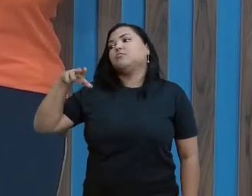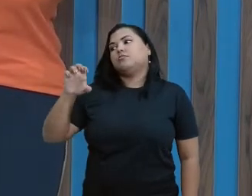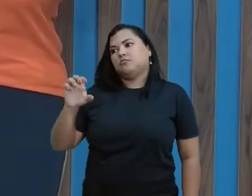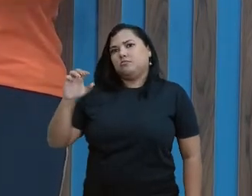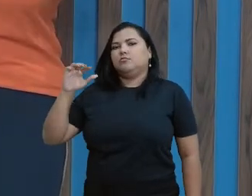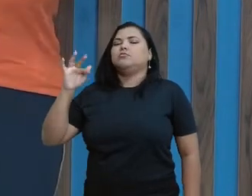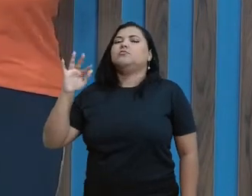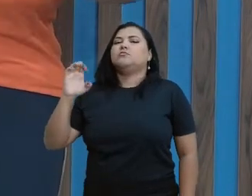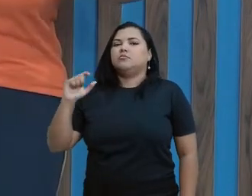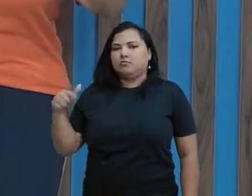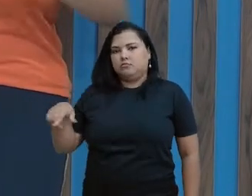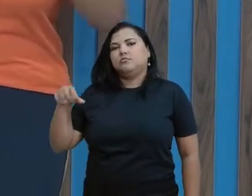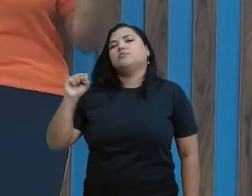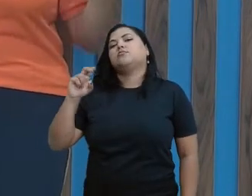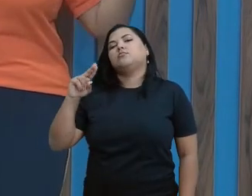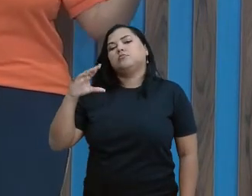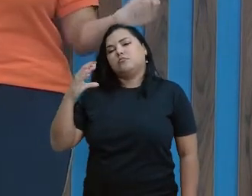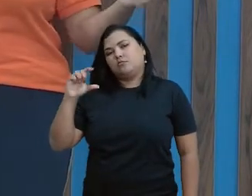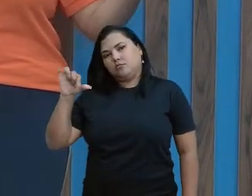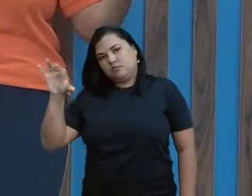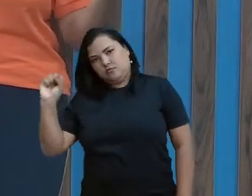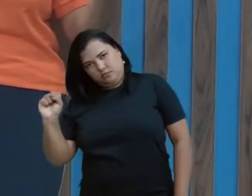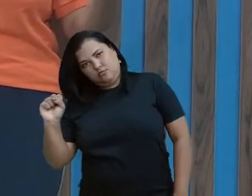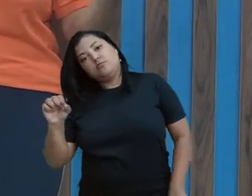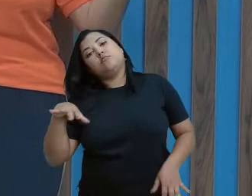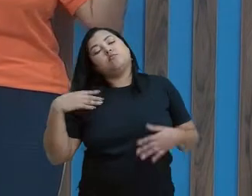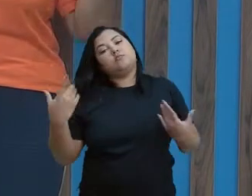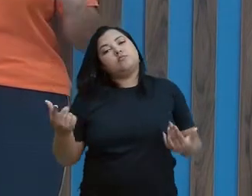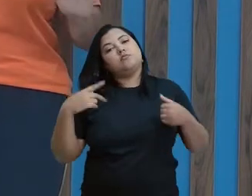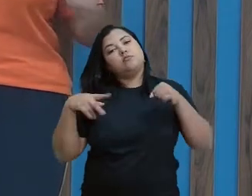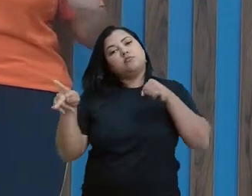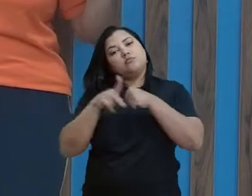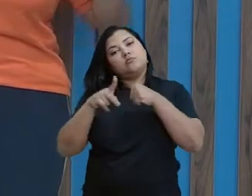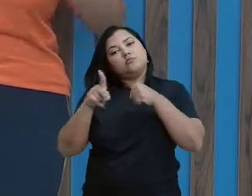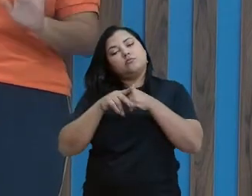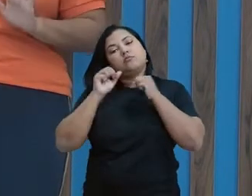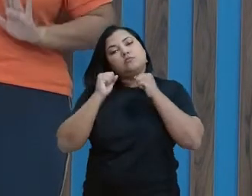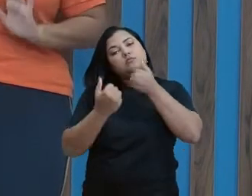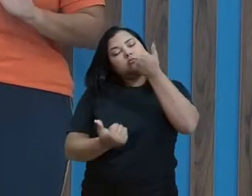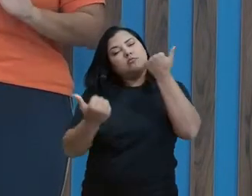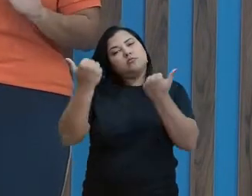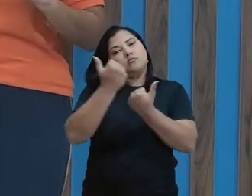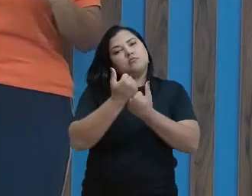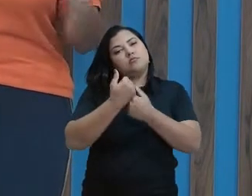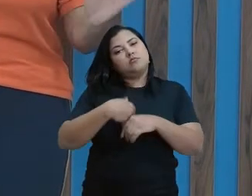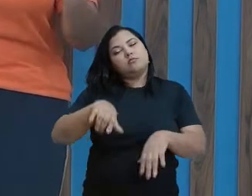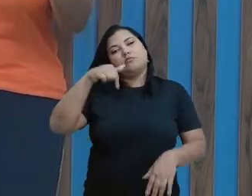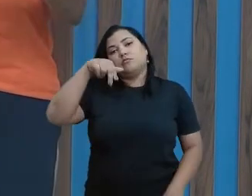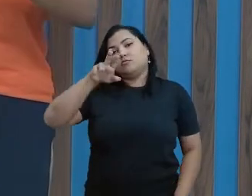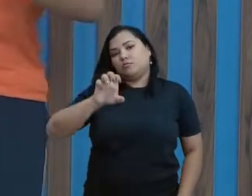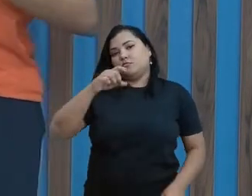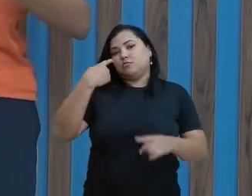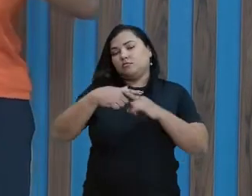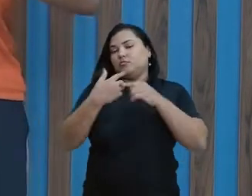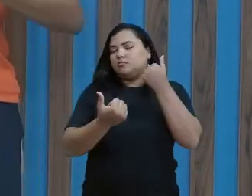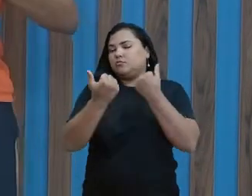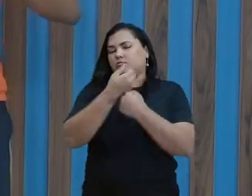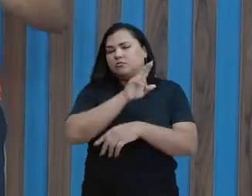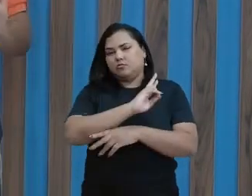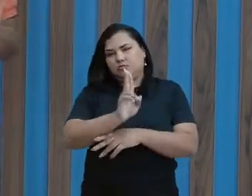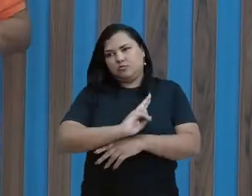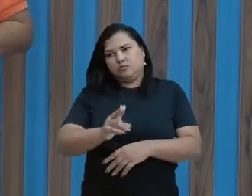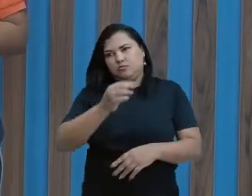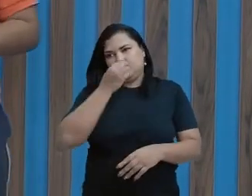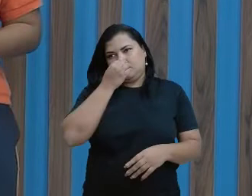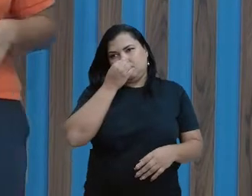faz o quê? Substitui o nome. Eu acho que está bem costuradinho aqui, o vai e vem dos